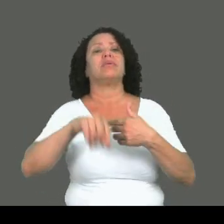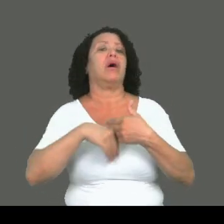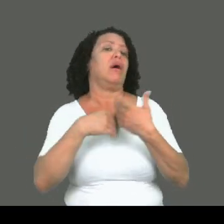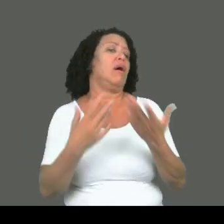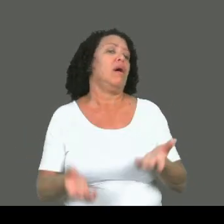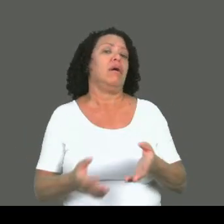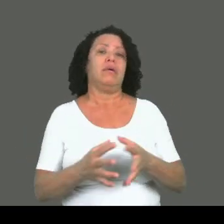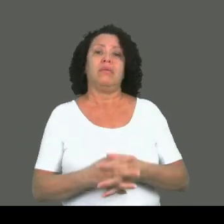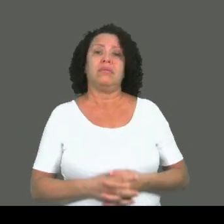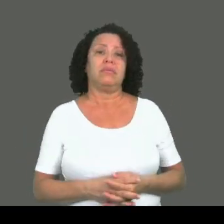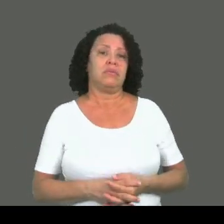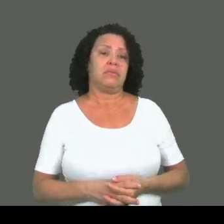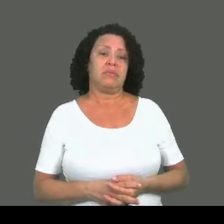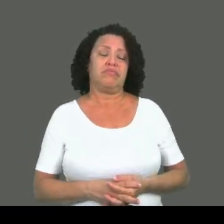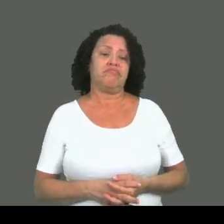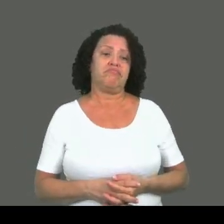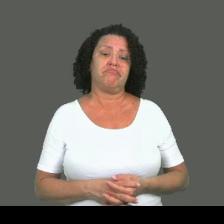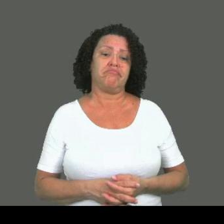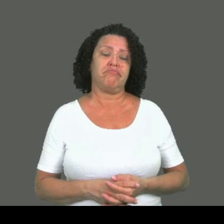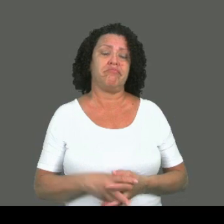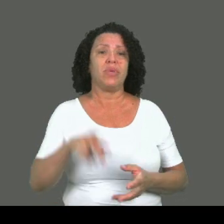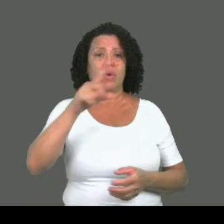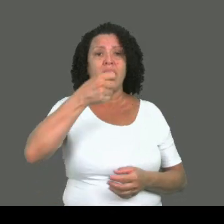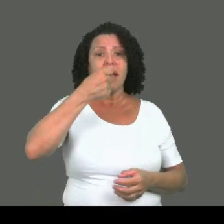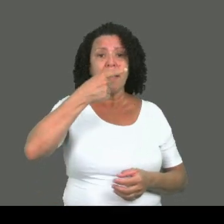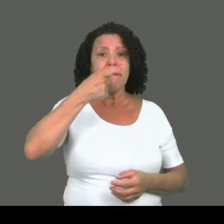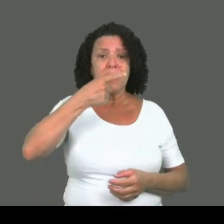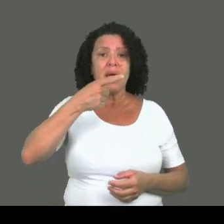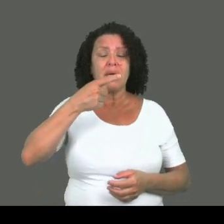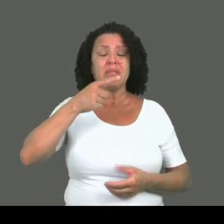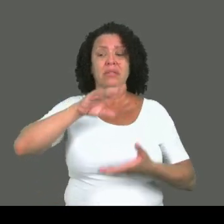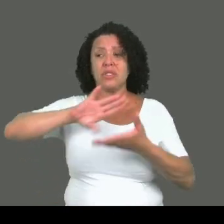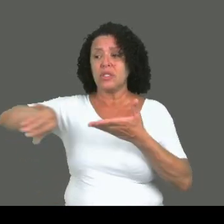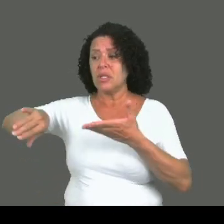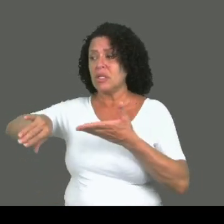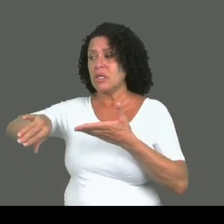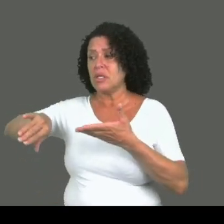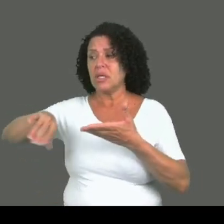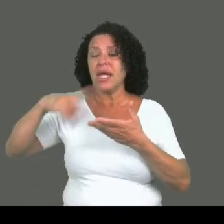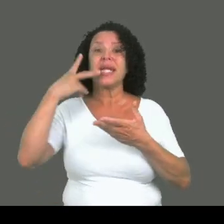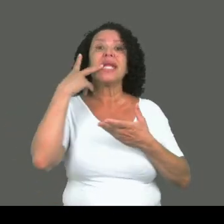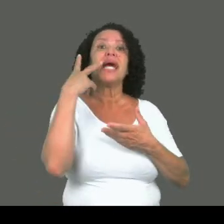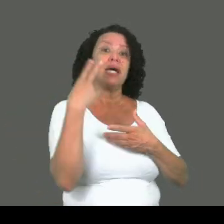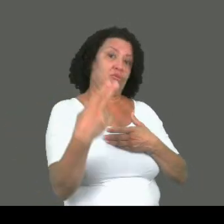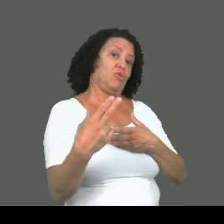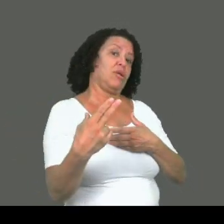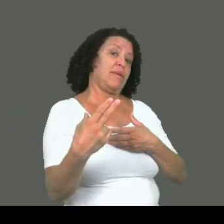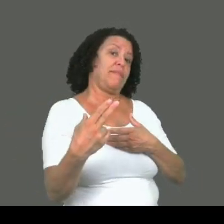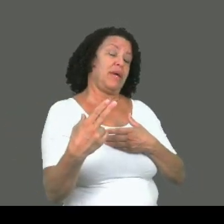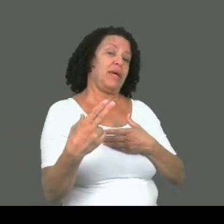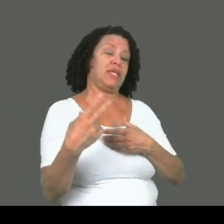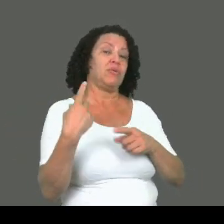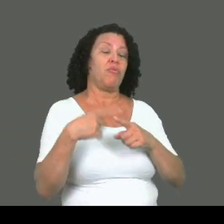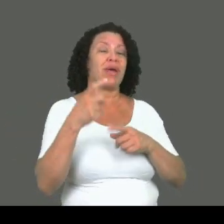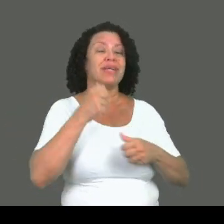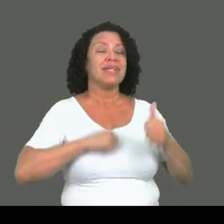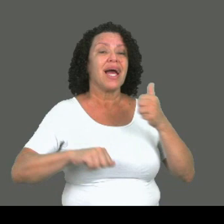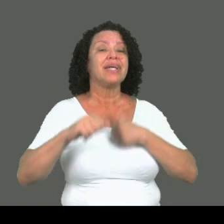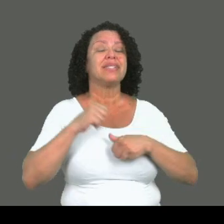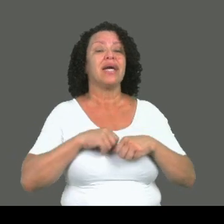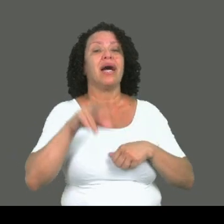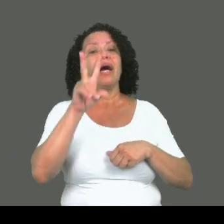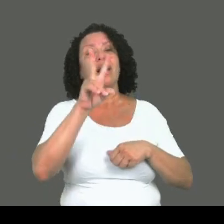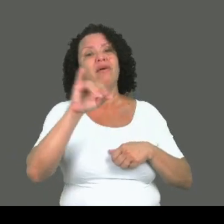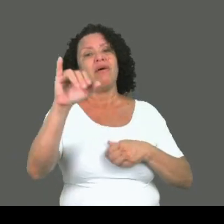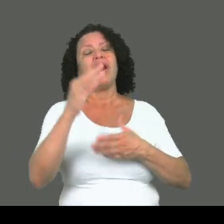que você tirar o remédio, o medicamento, naturalmente aquela ansiedade vai